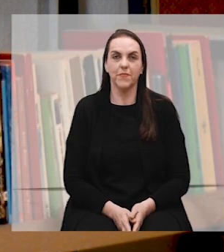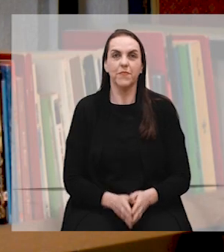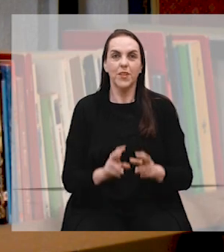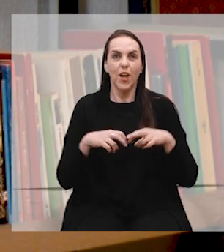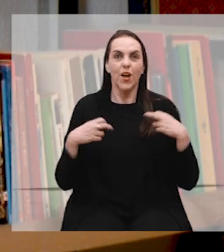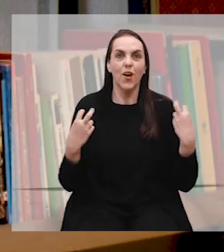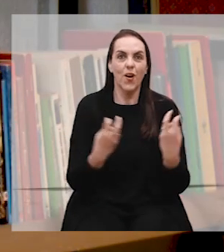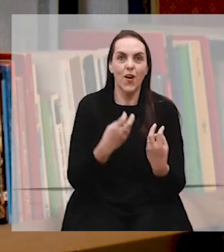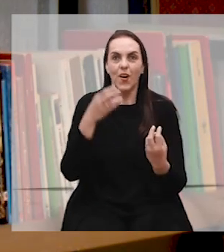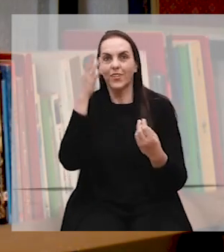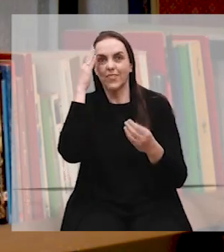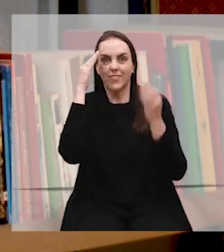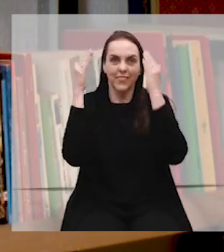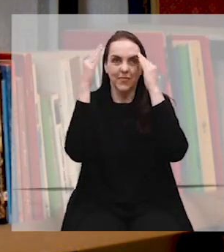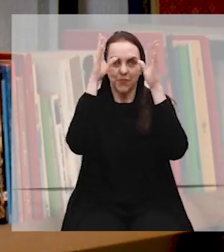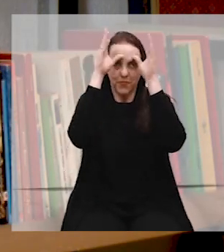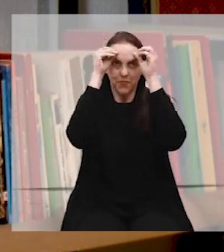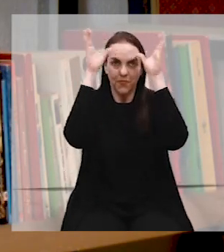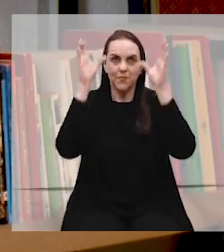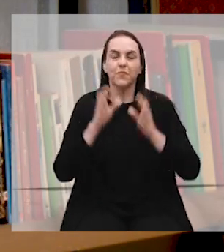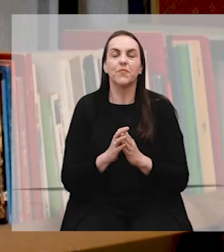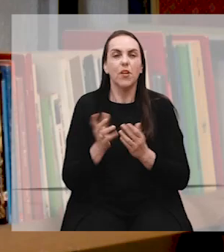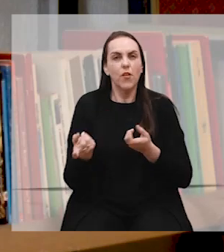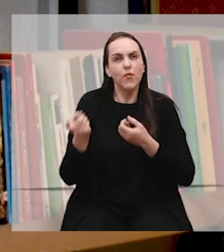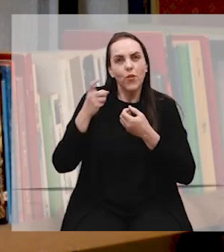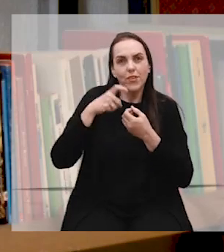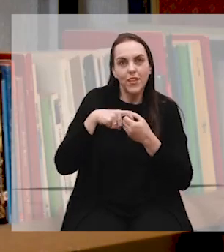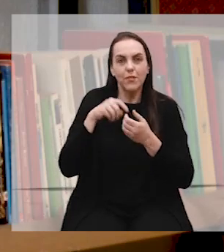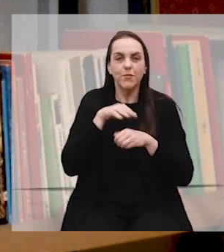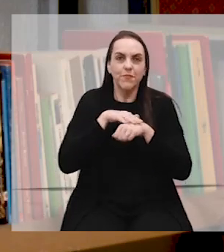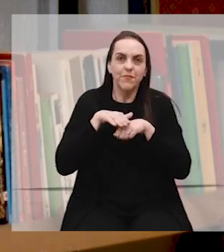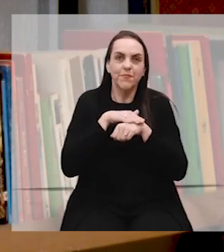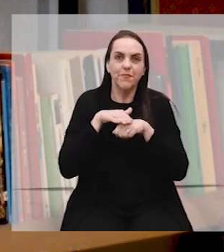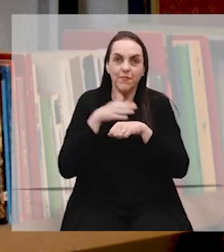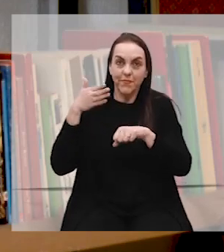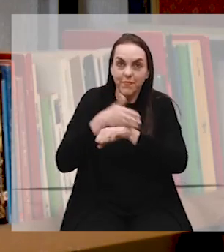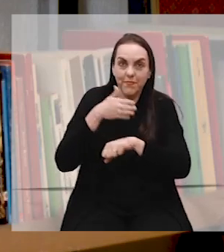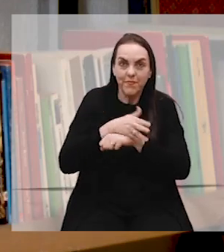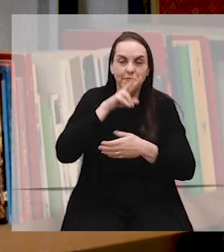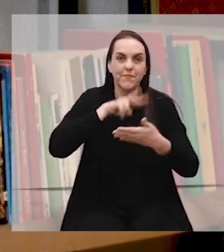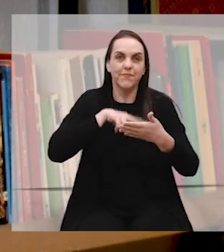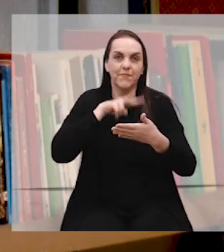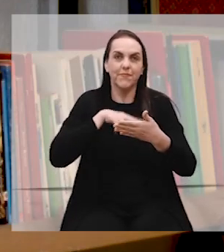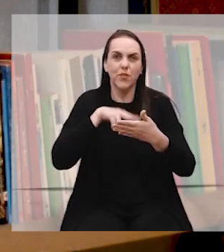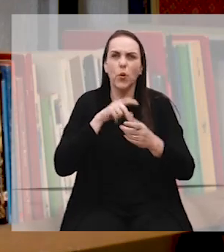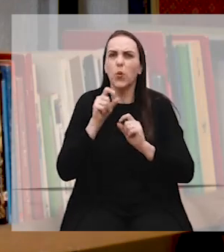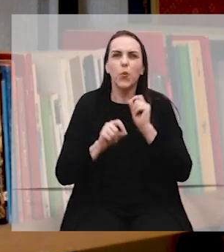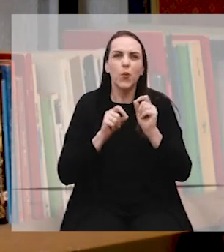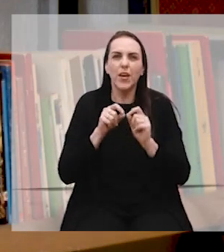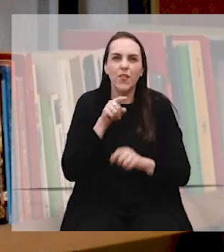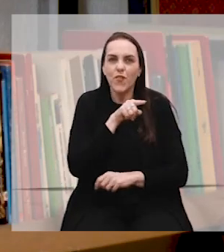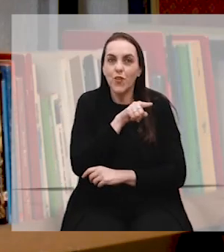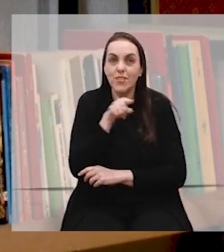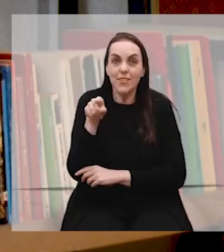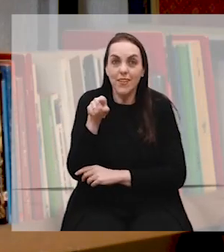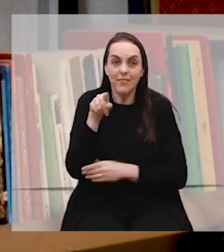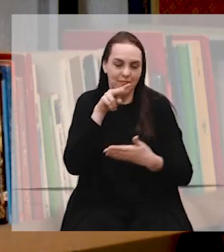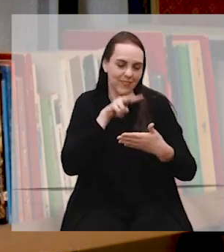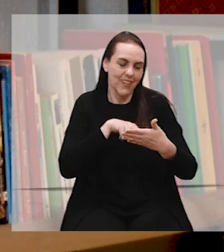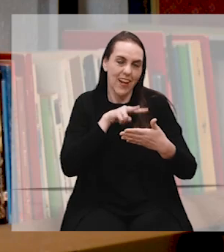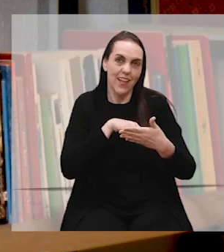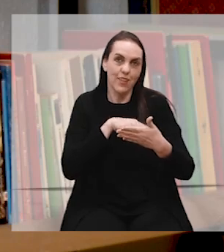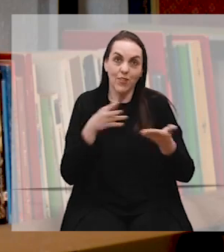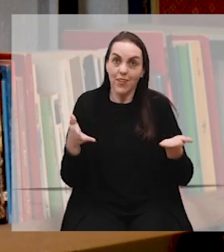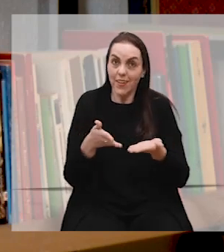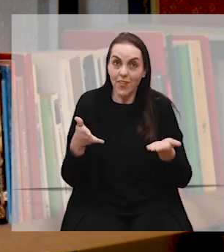Roda de Saberes, de volta, conversando sobre acesso à leitura. O que você está